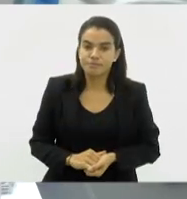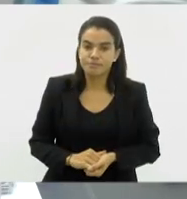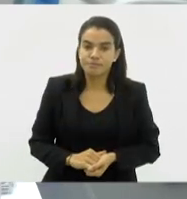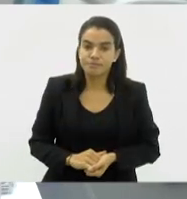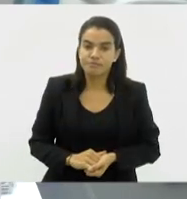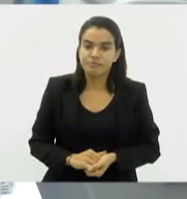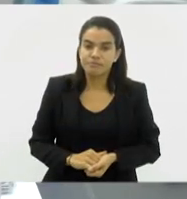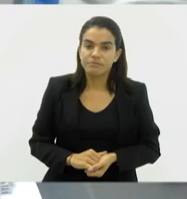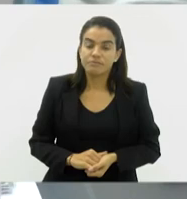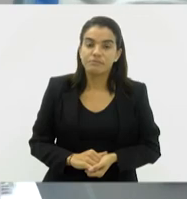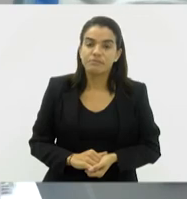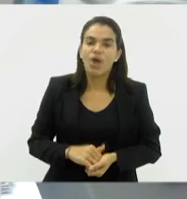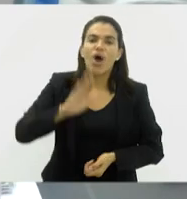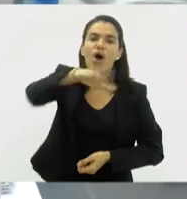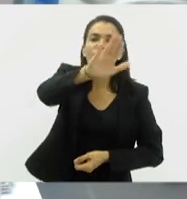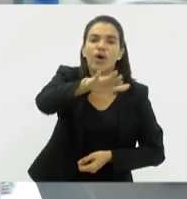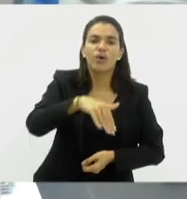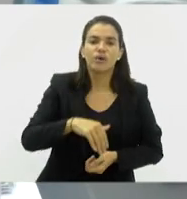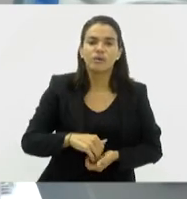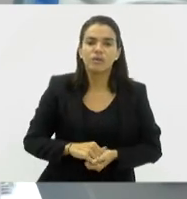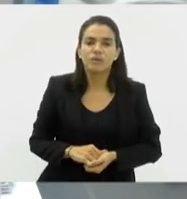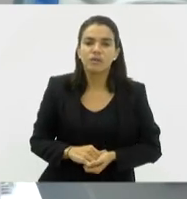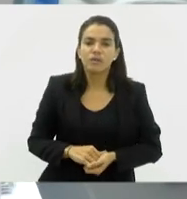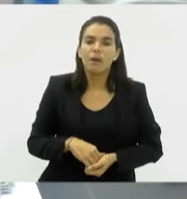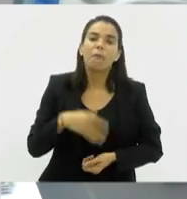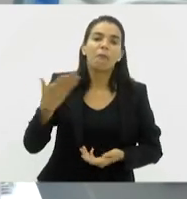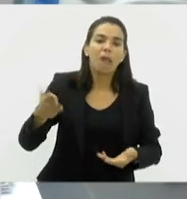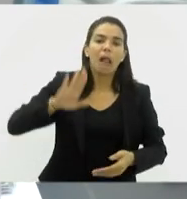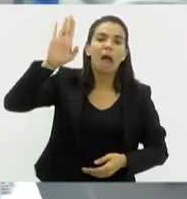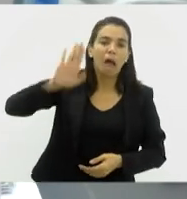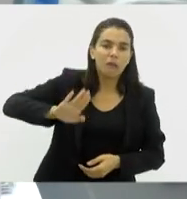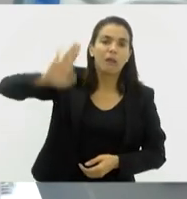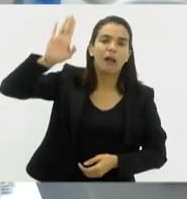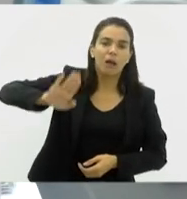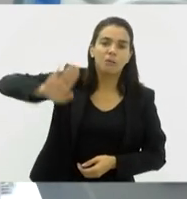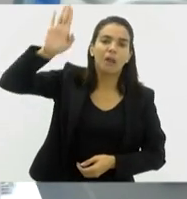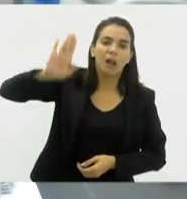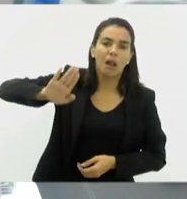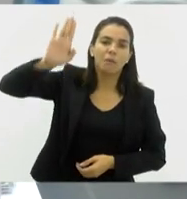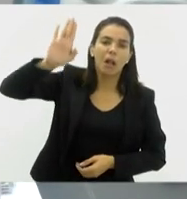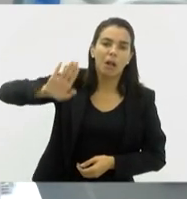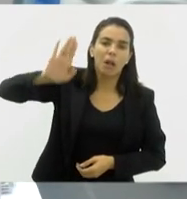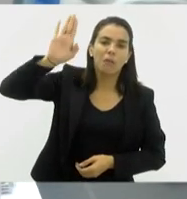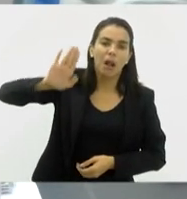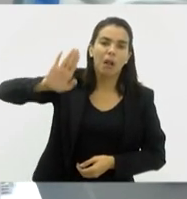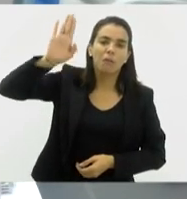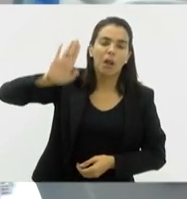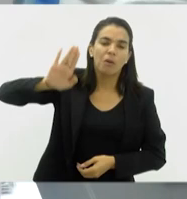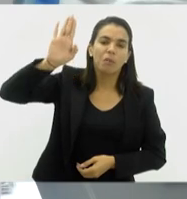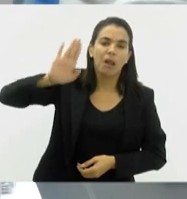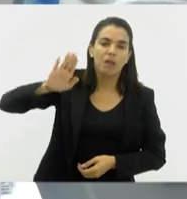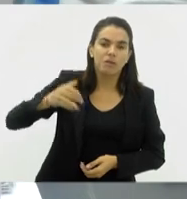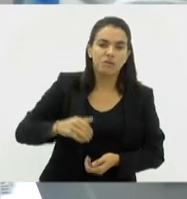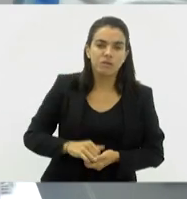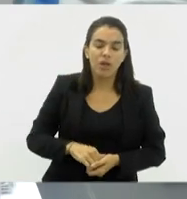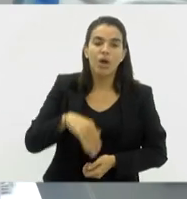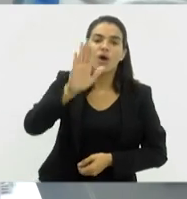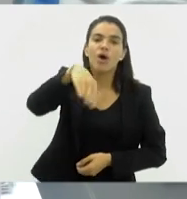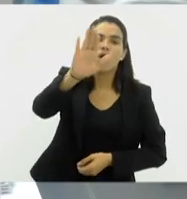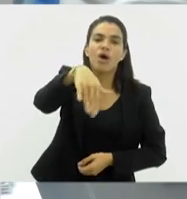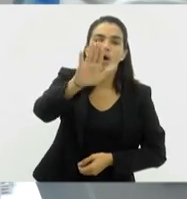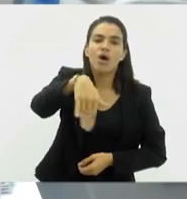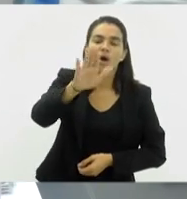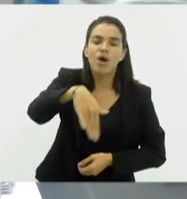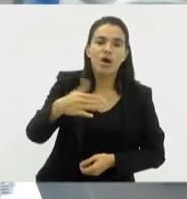aqui eu pedindo pela ordem pela ordem pela ordem sendo concedida tem hora que